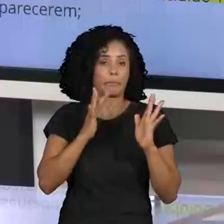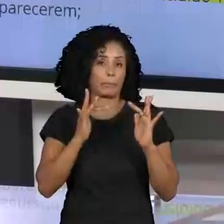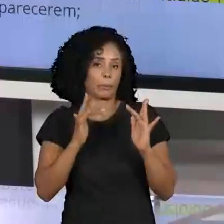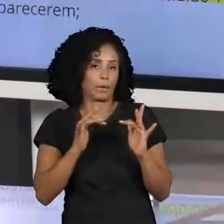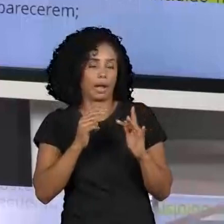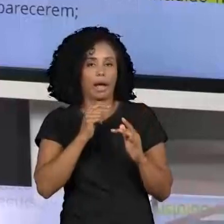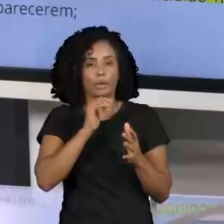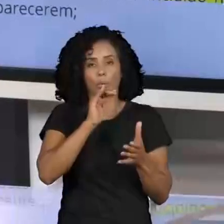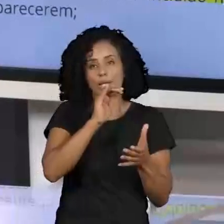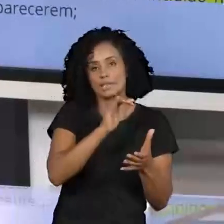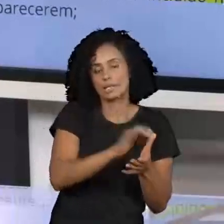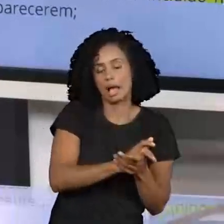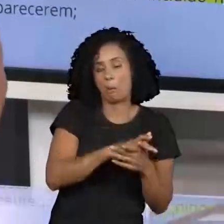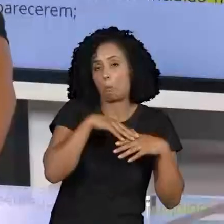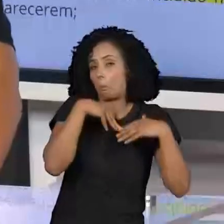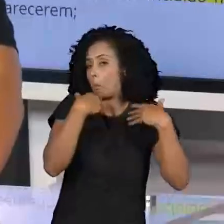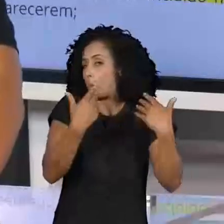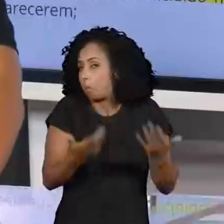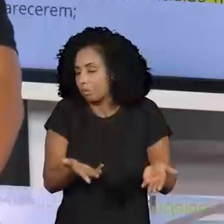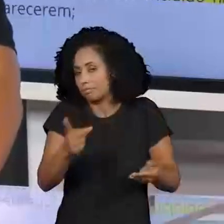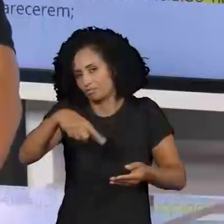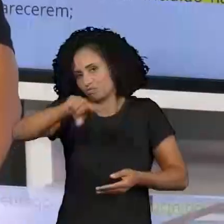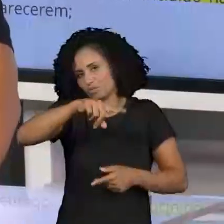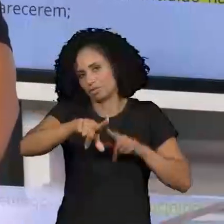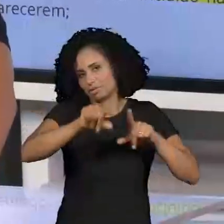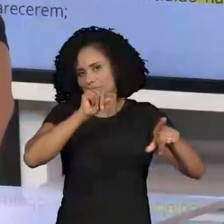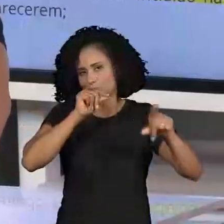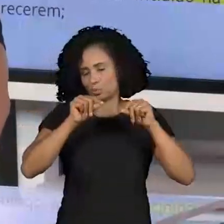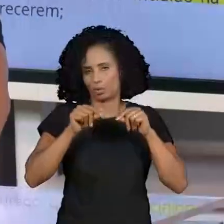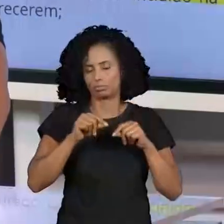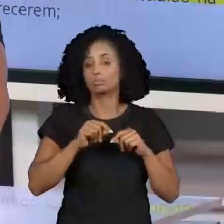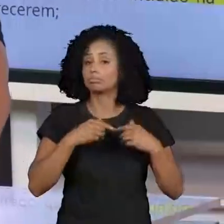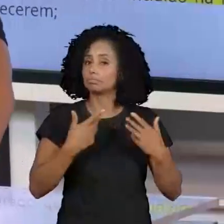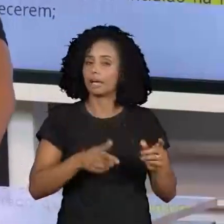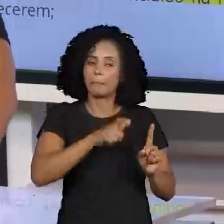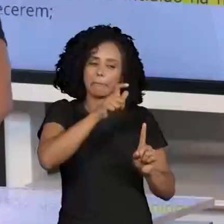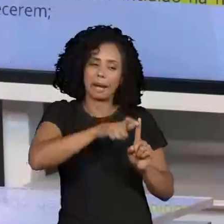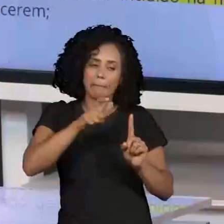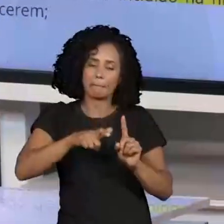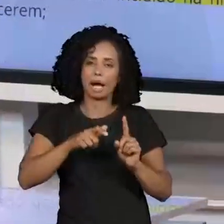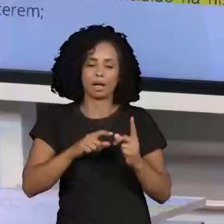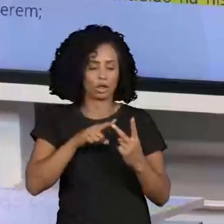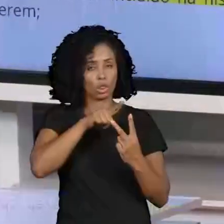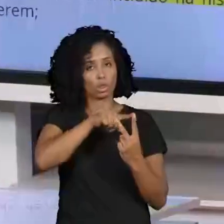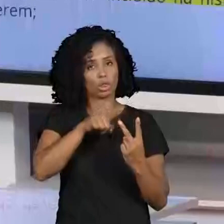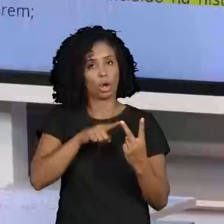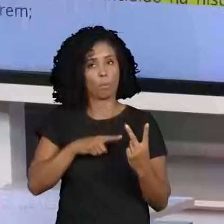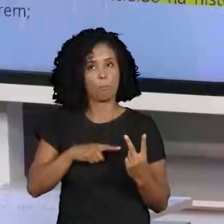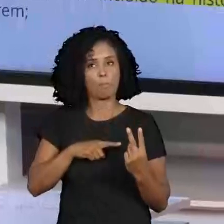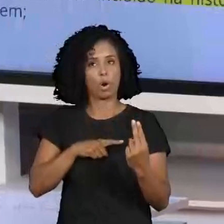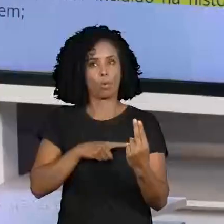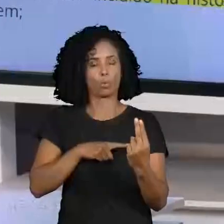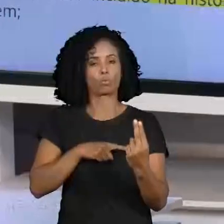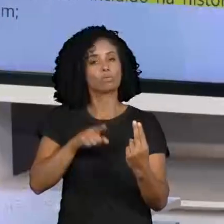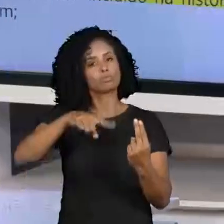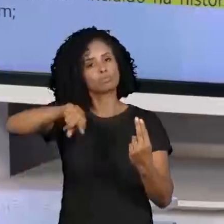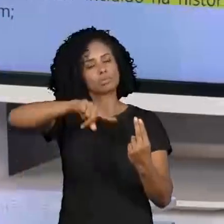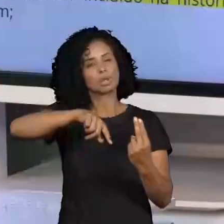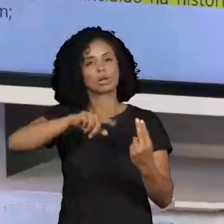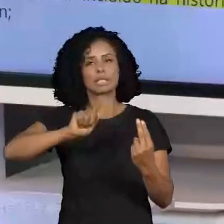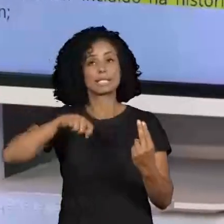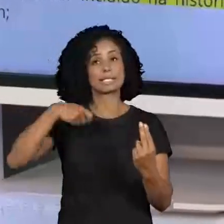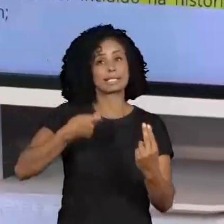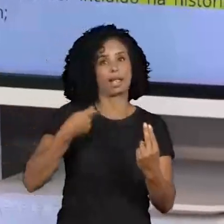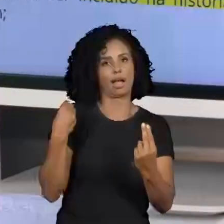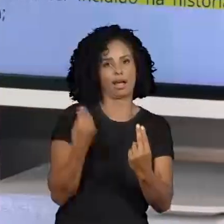é a criação. Então, personagens, vocês precisam nomeá-los, certo? Ó, eu tenho uma